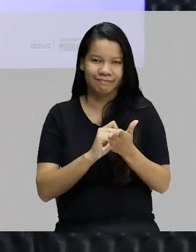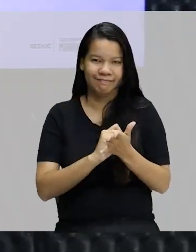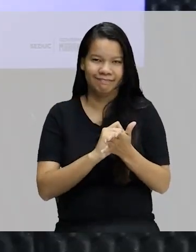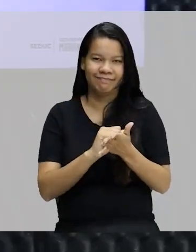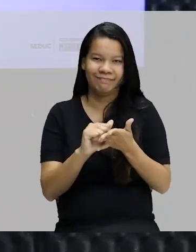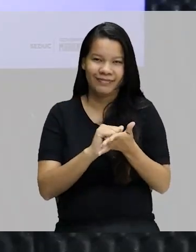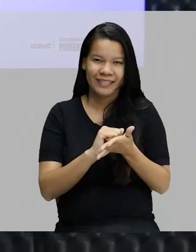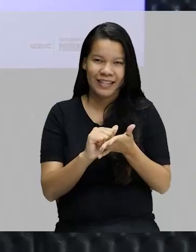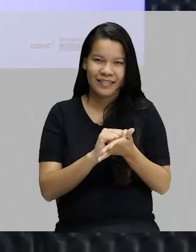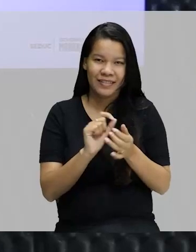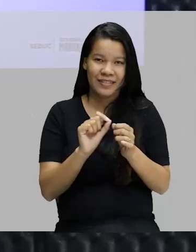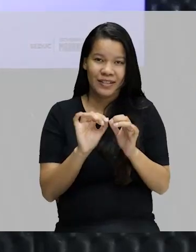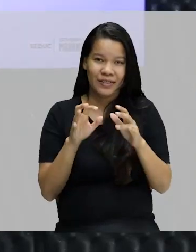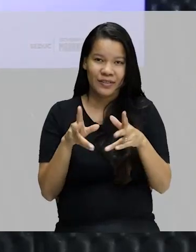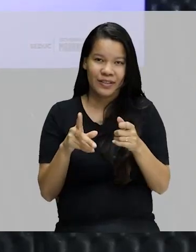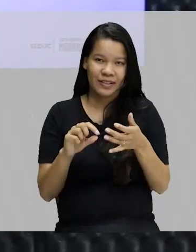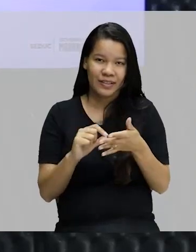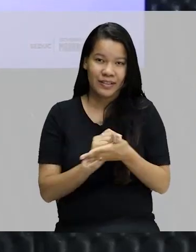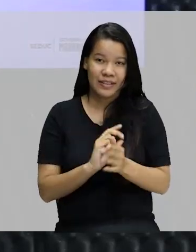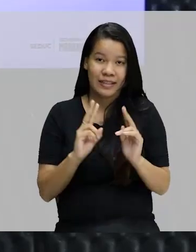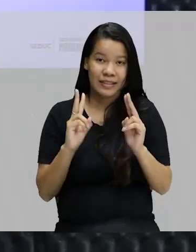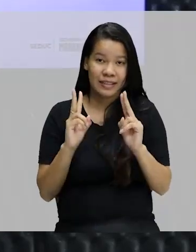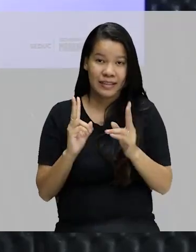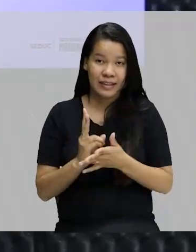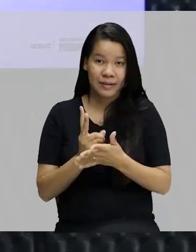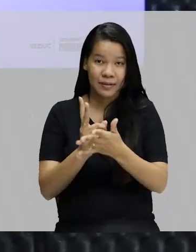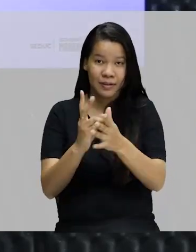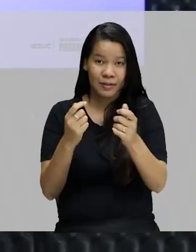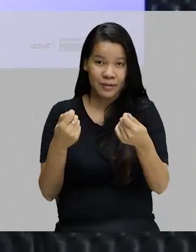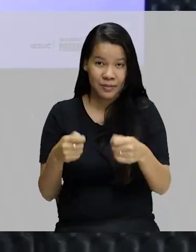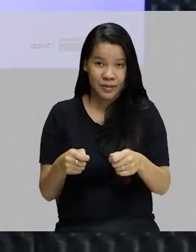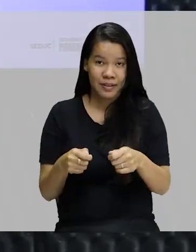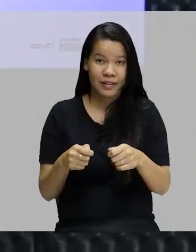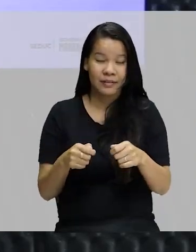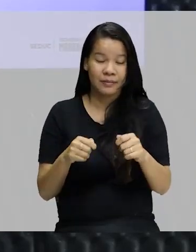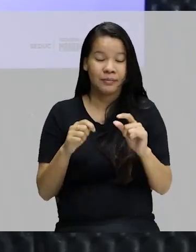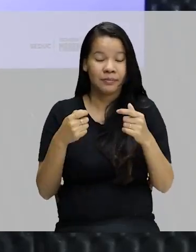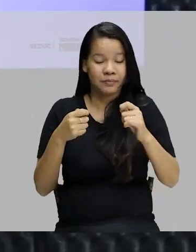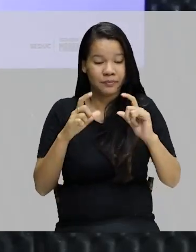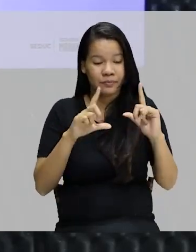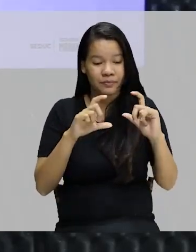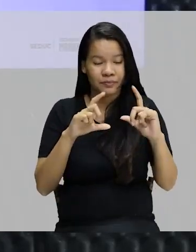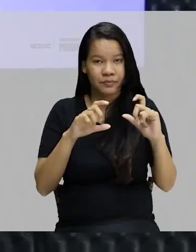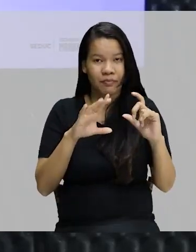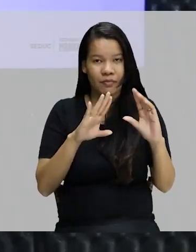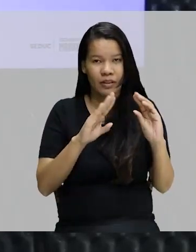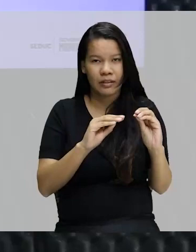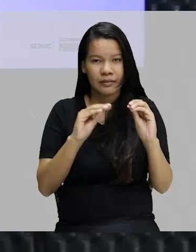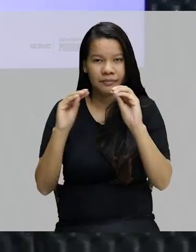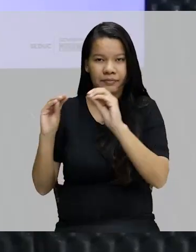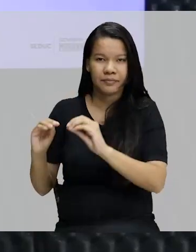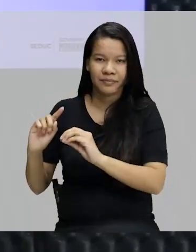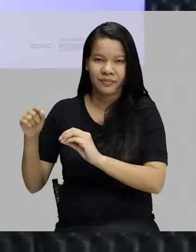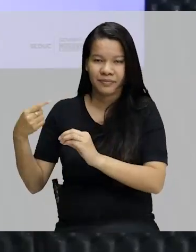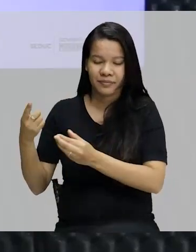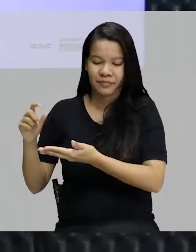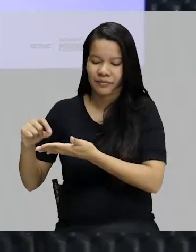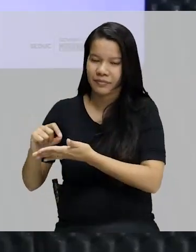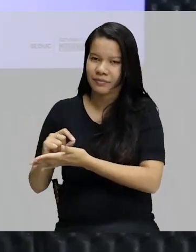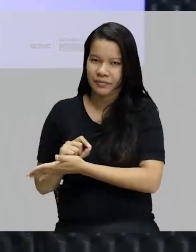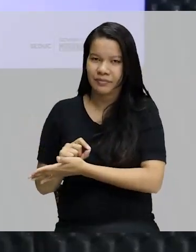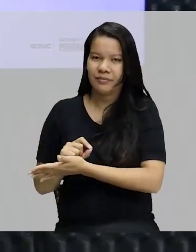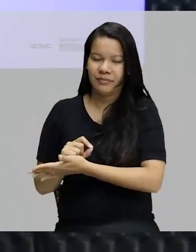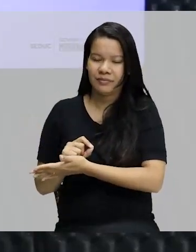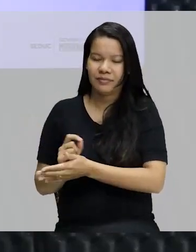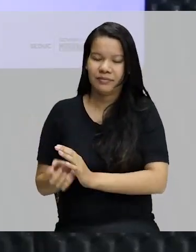turminha, sempre que for possível, printa a tela, aquelas informações como gráfico, tabela, né, aquela questão que chamou sua